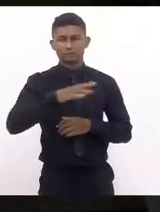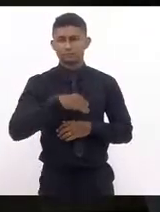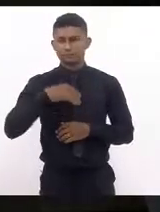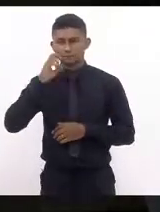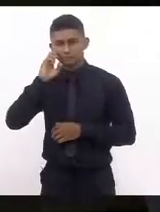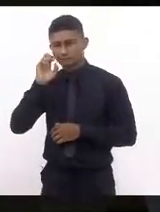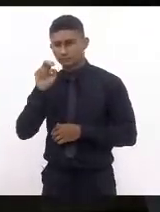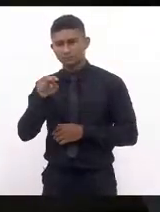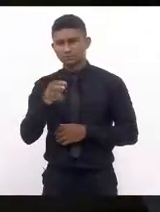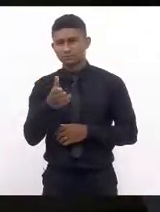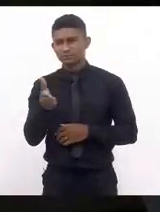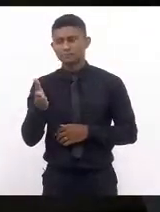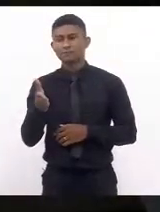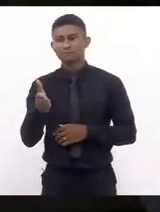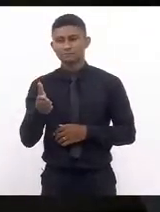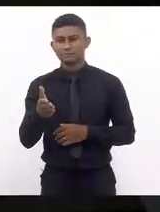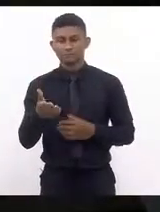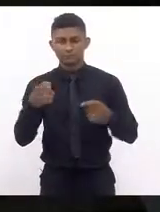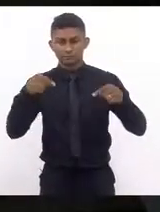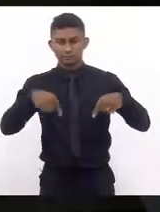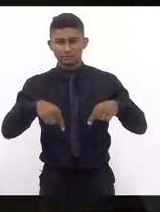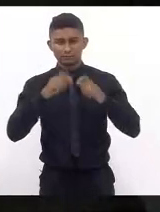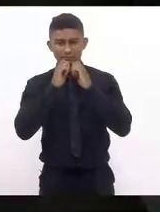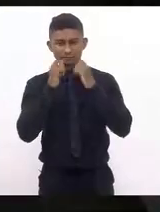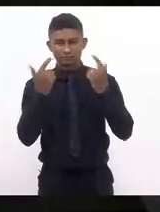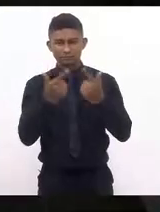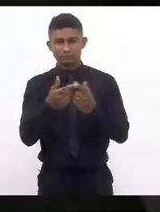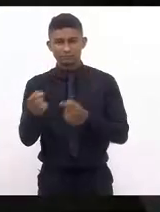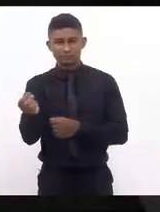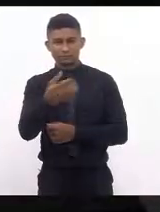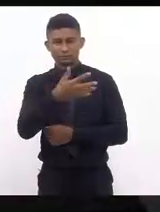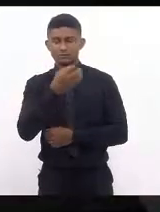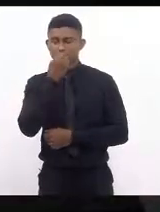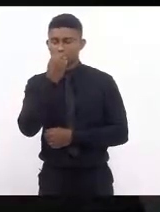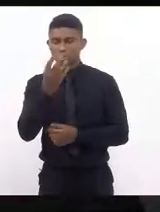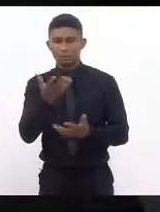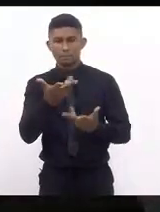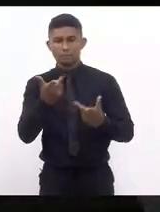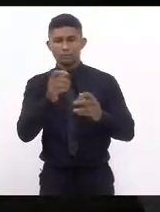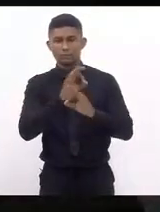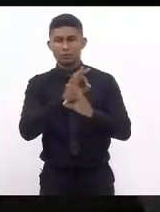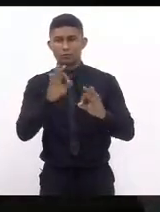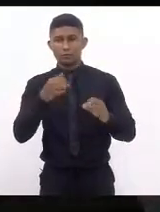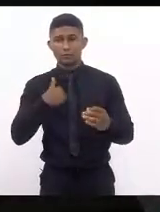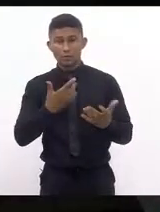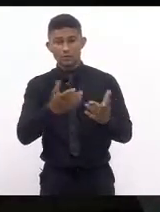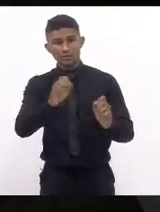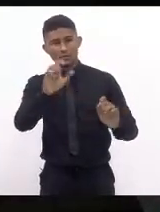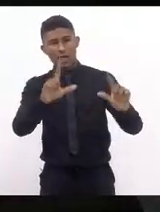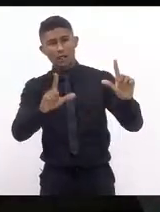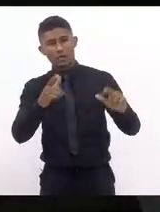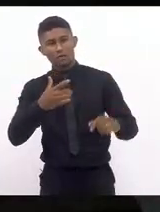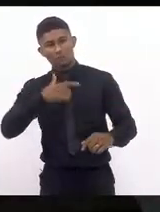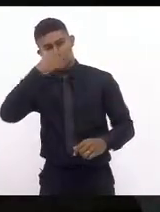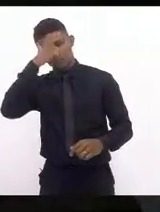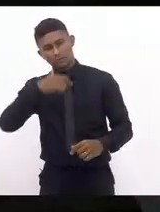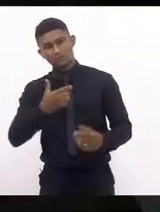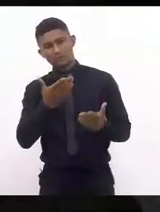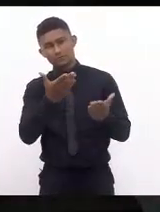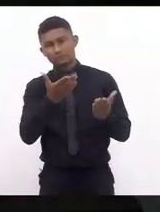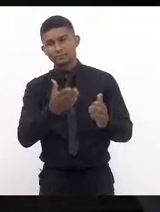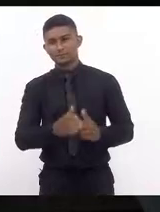Rick Thalia né está nesse novo Plenário é maravilhoso e o meu sonho apareceu no telão então gente